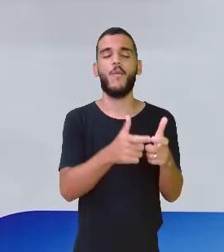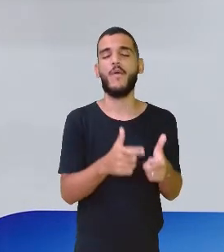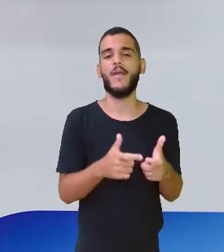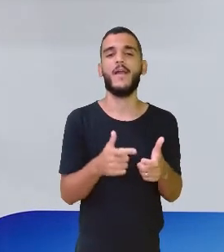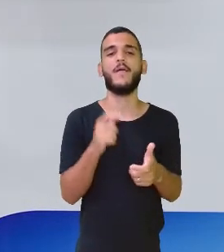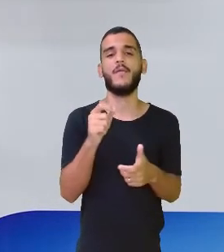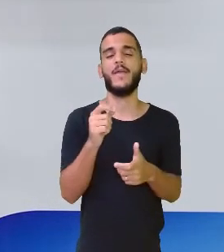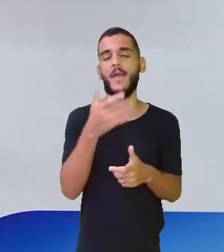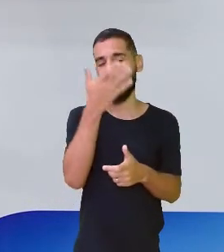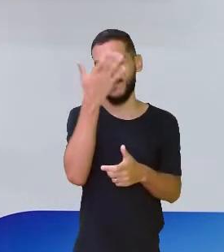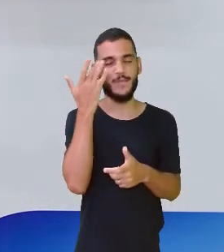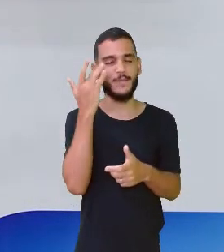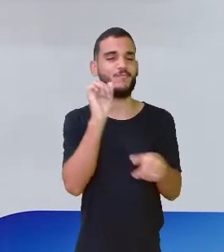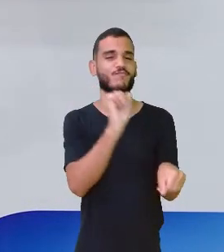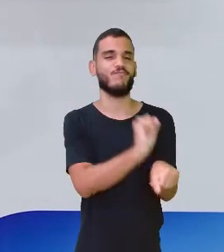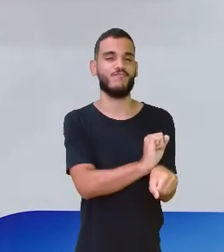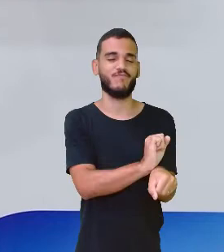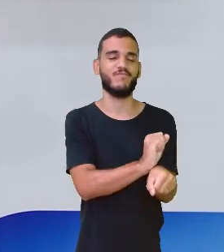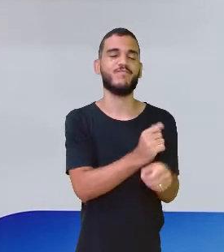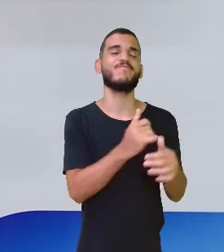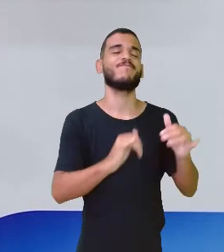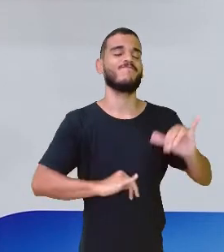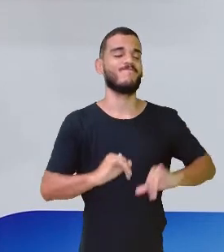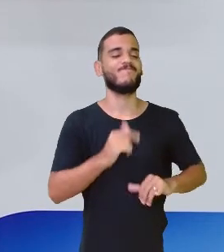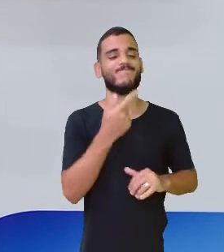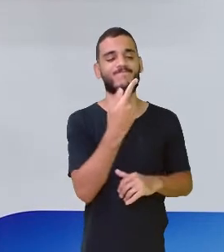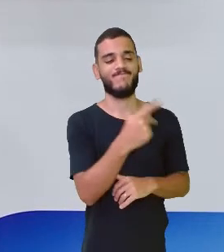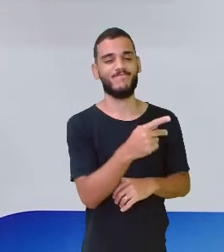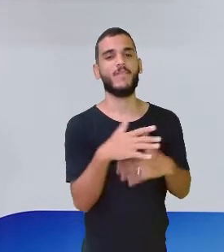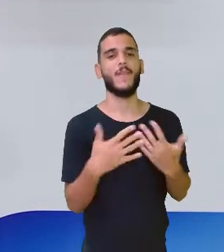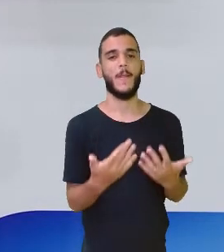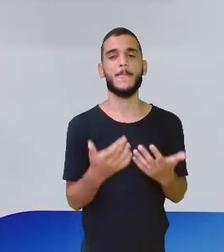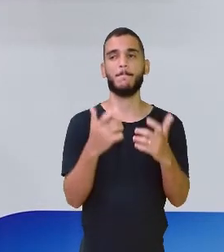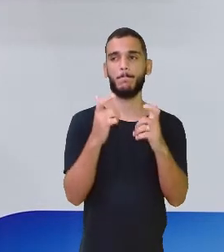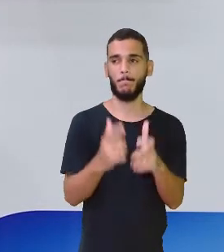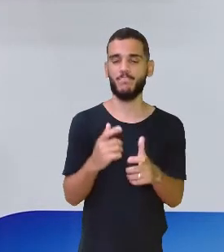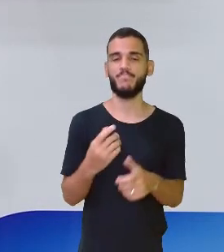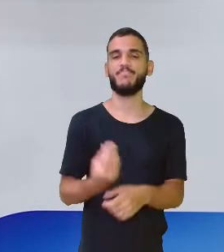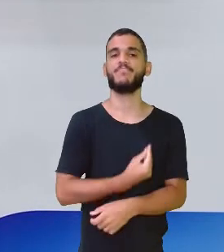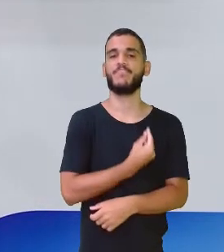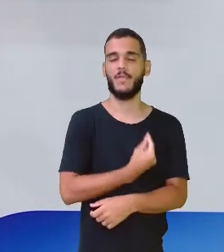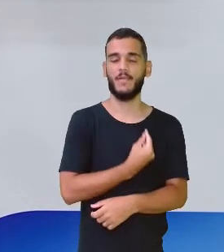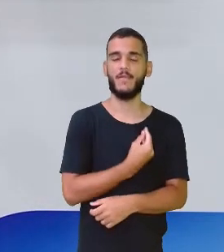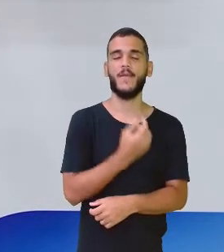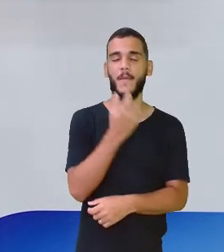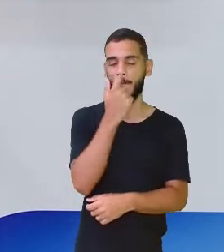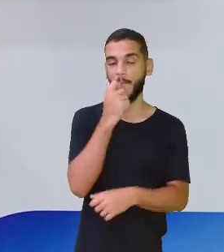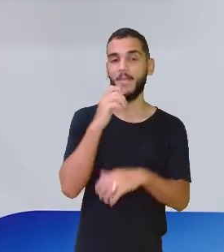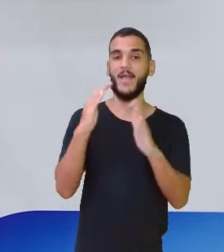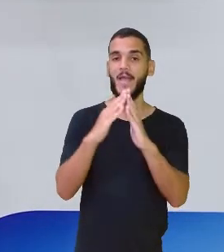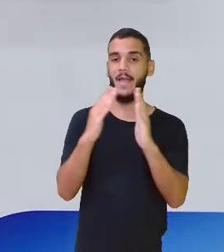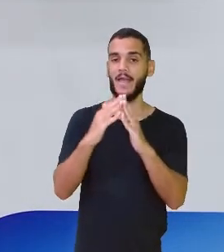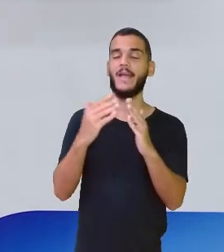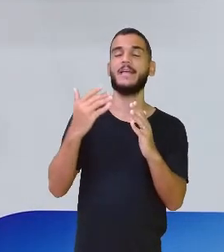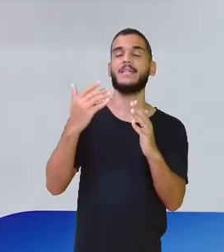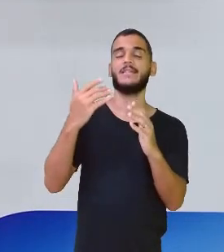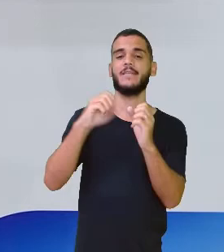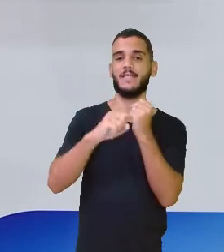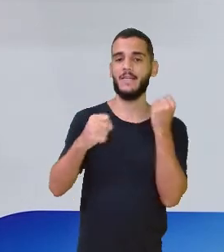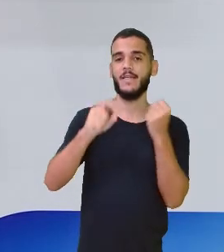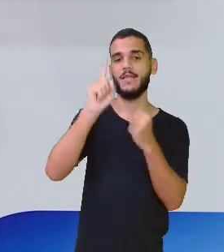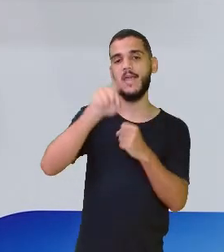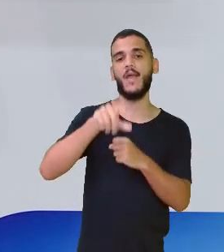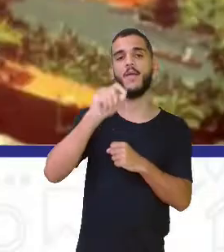colocar ali os escravos, né? Então, nesse sentido, era o local, era a residência, né, dos proprietários, né, do engenho,